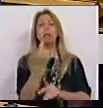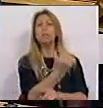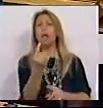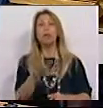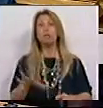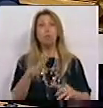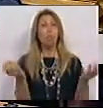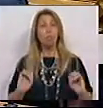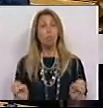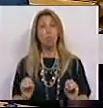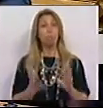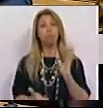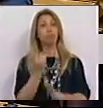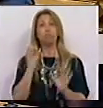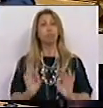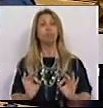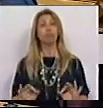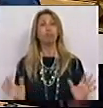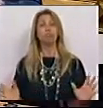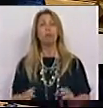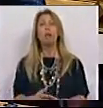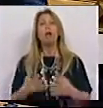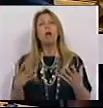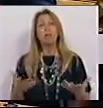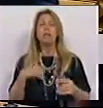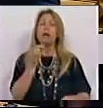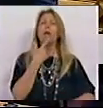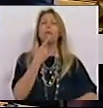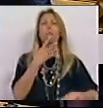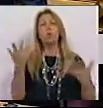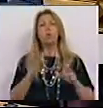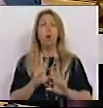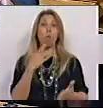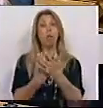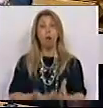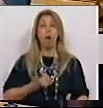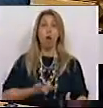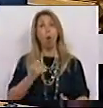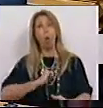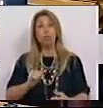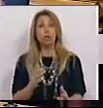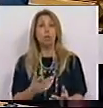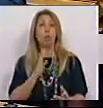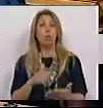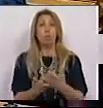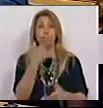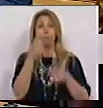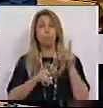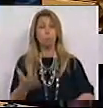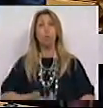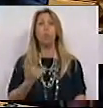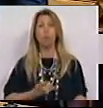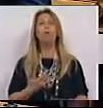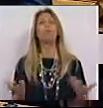altura que era demagogia pura e dura, era um alarme social por parte da oposição. Pois bem, por estes dias conhecemos